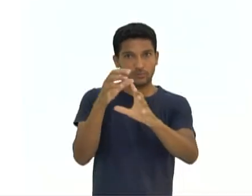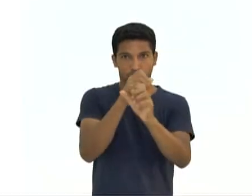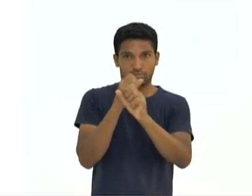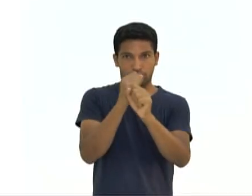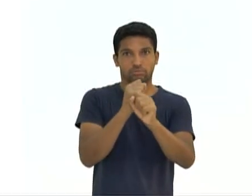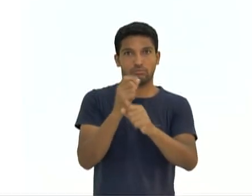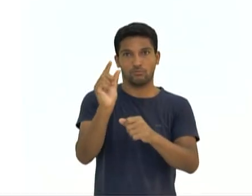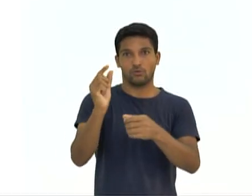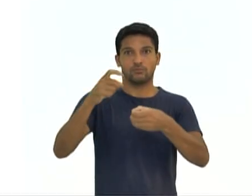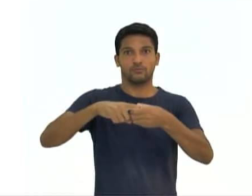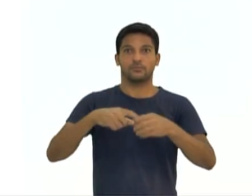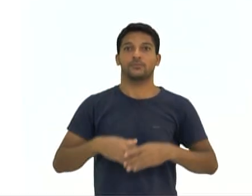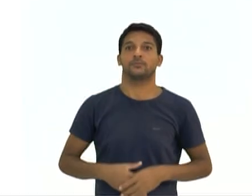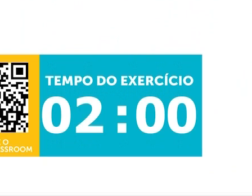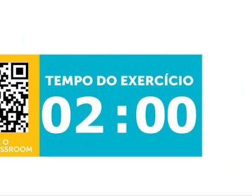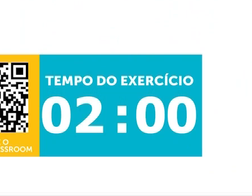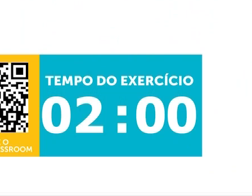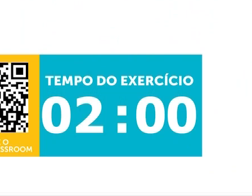a resposta.